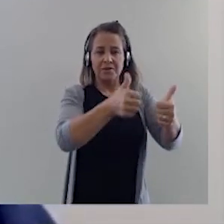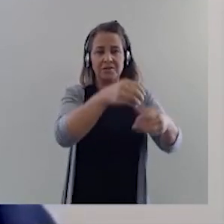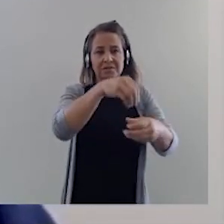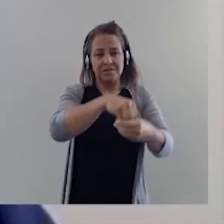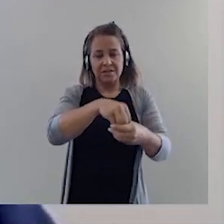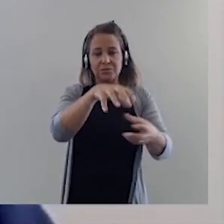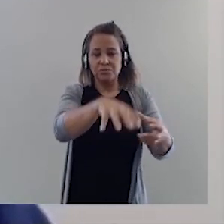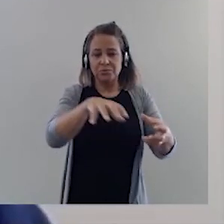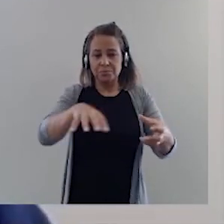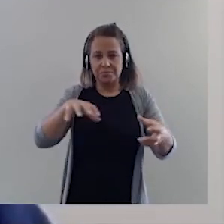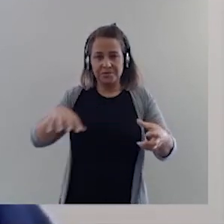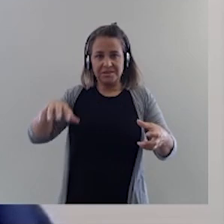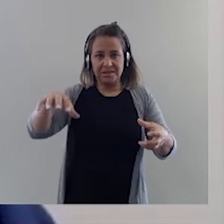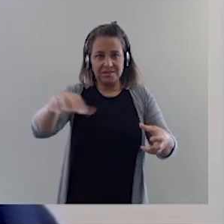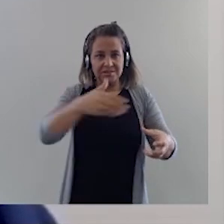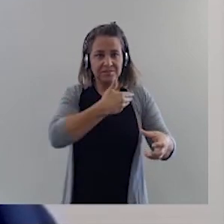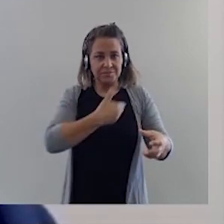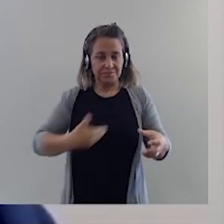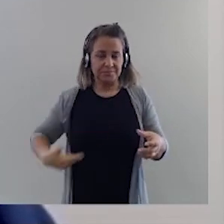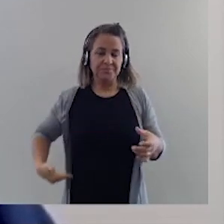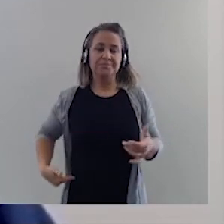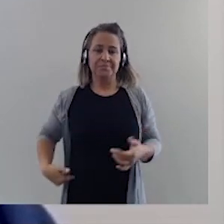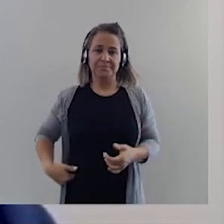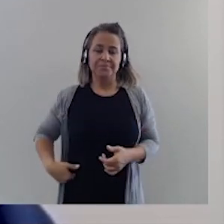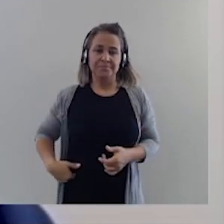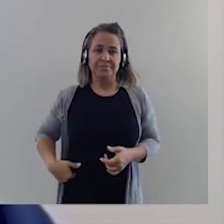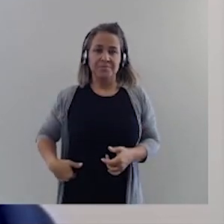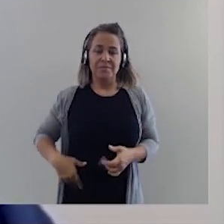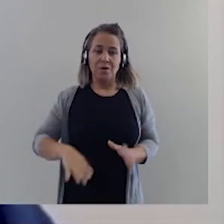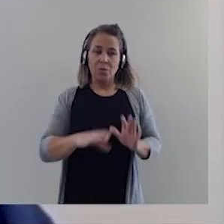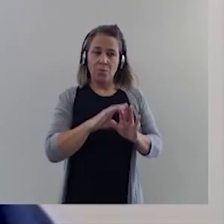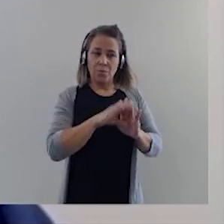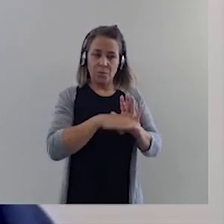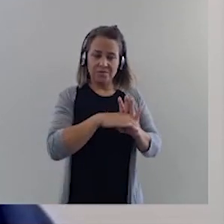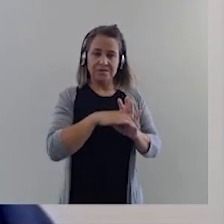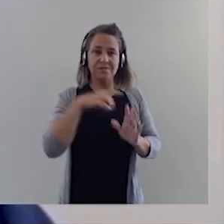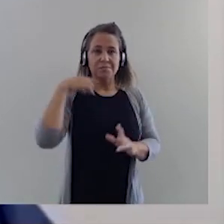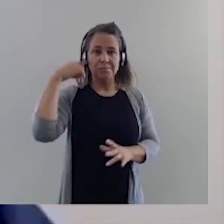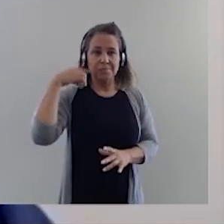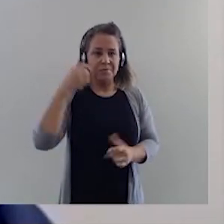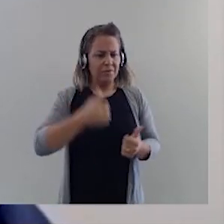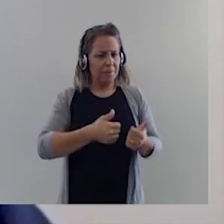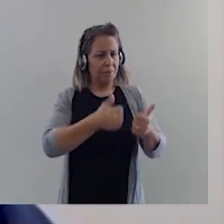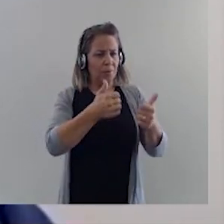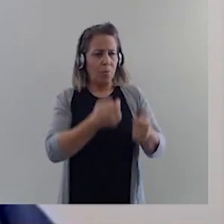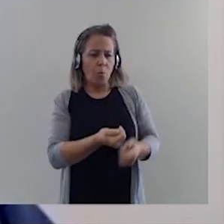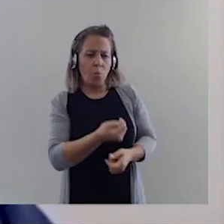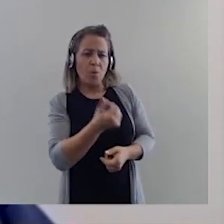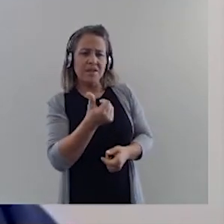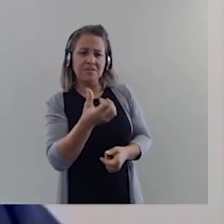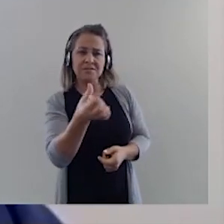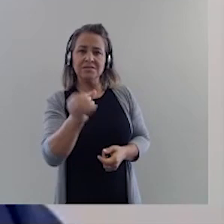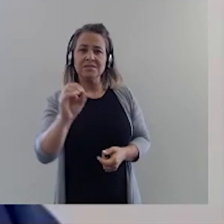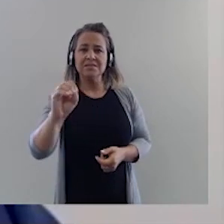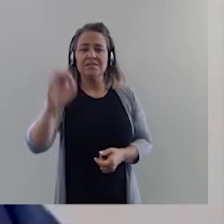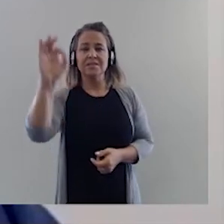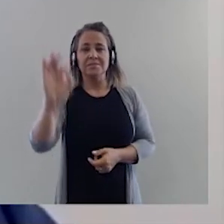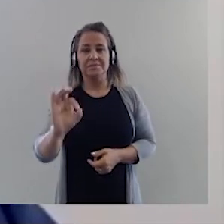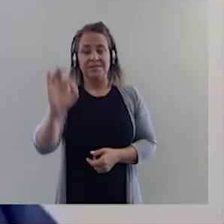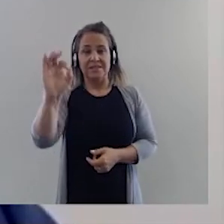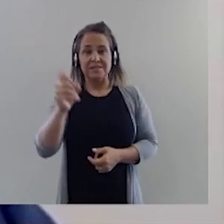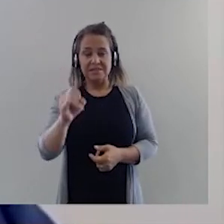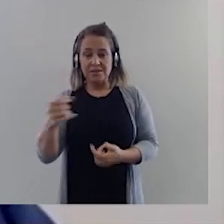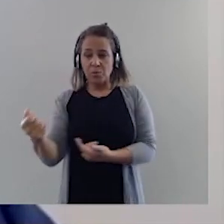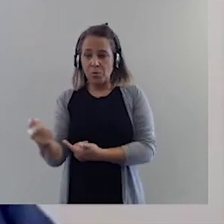dos poderes da República, o conceito dos advogados é muito bom, quase 60%. Se